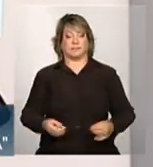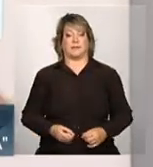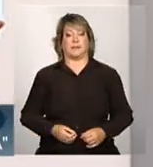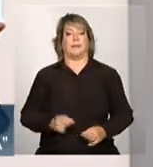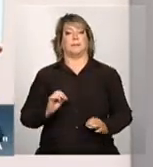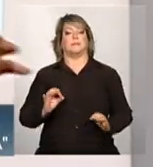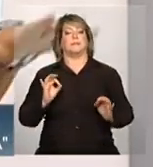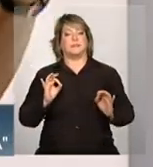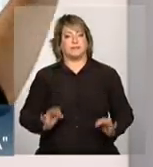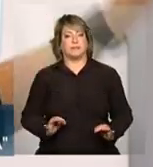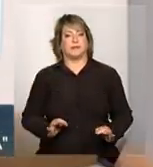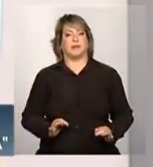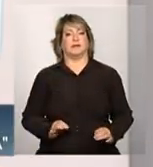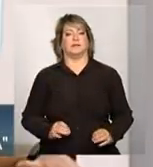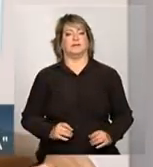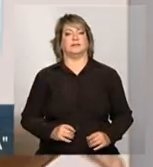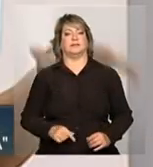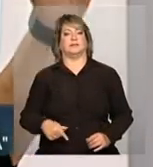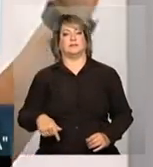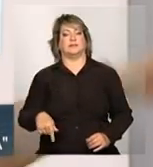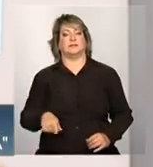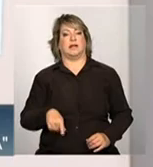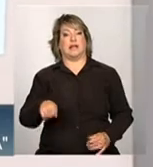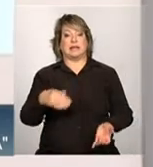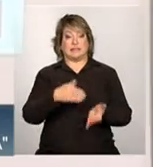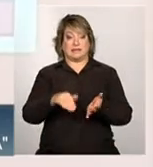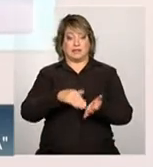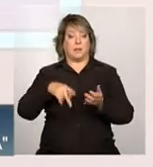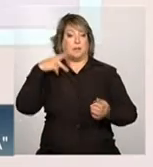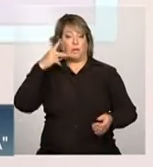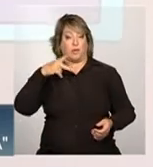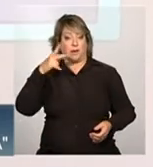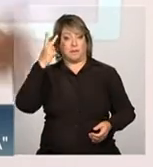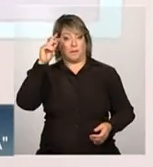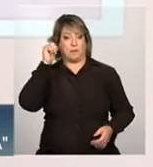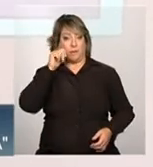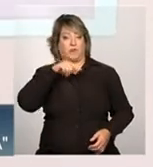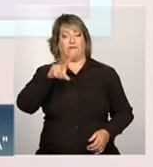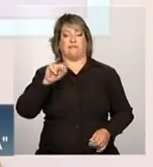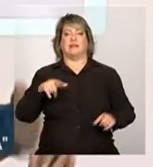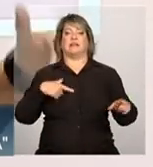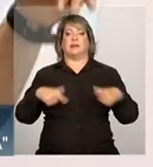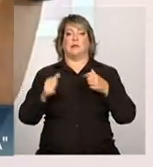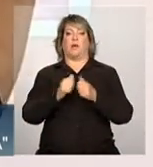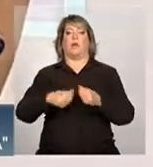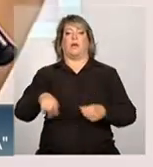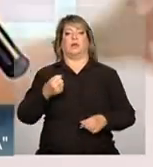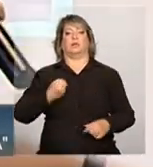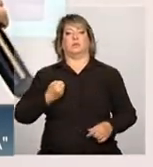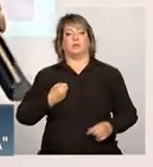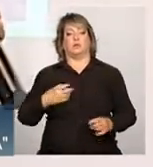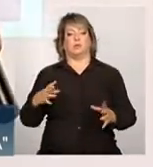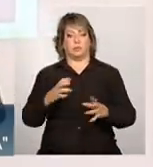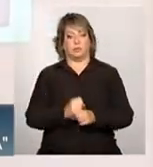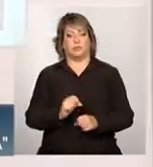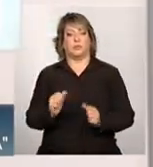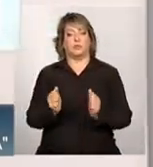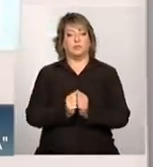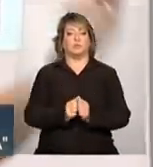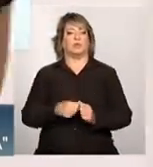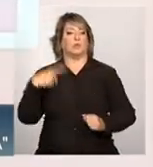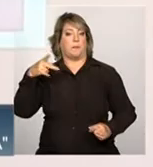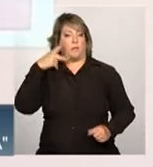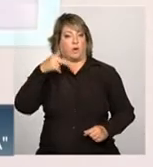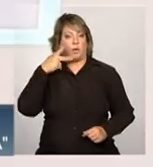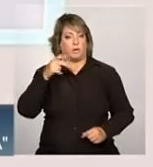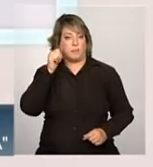Sem dúvida, com certeza, a Secretaria de Política das Mulheres vai trabalhar com esses números, junto com as parlamentares,